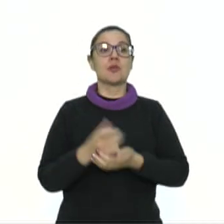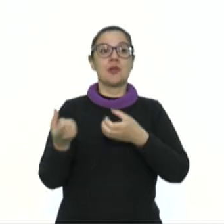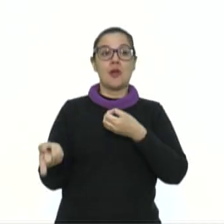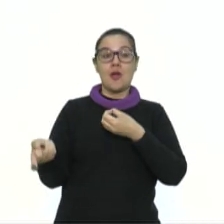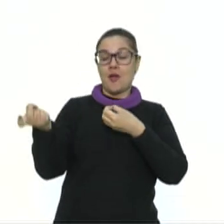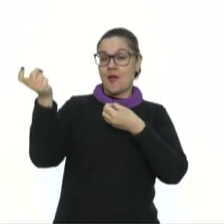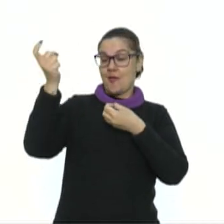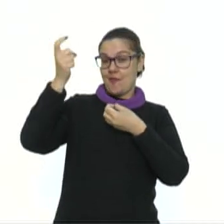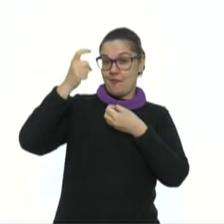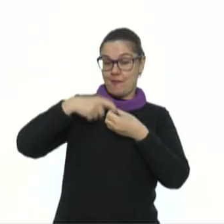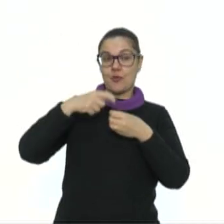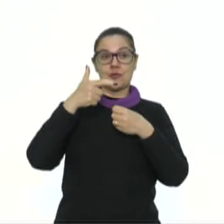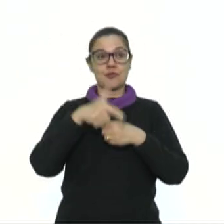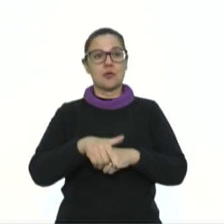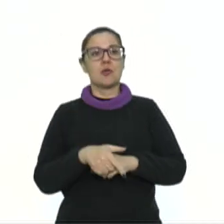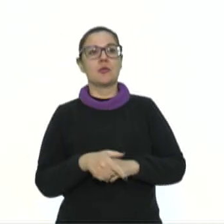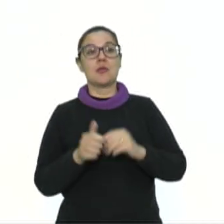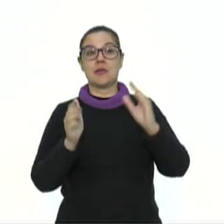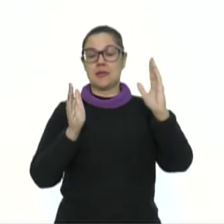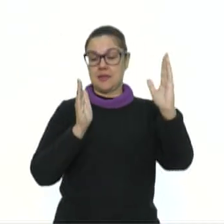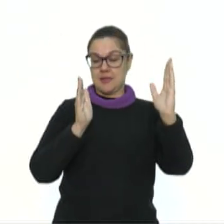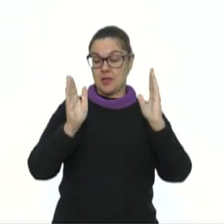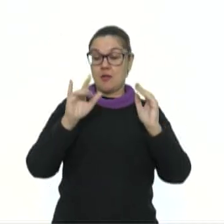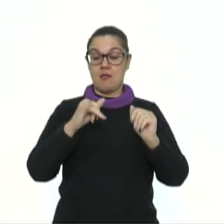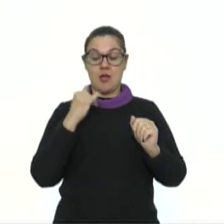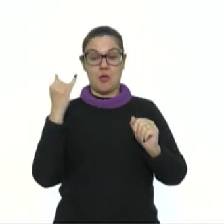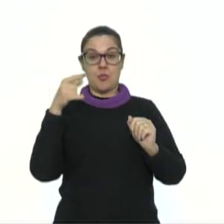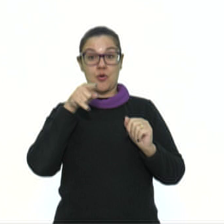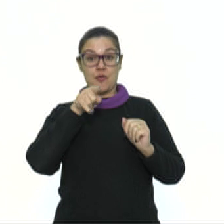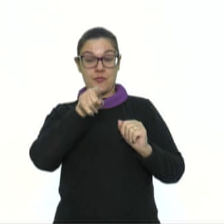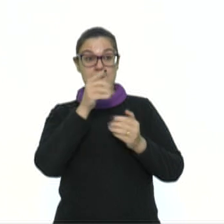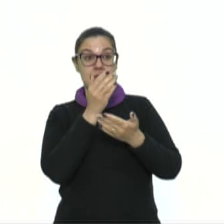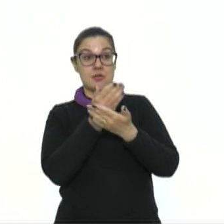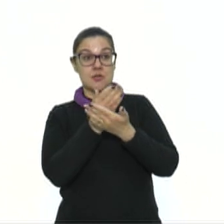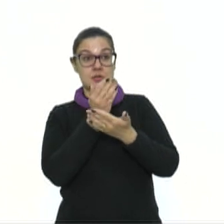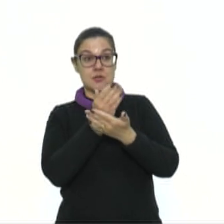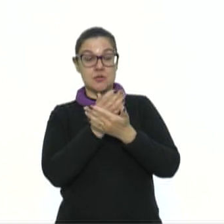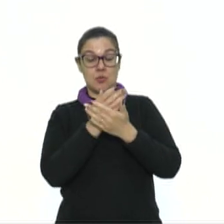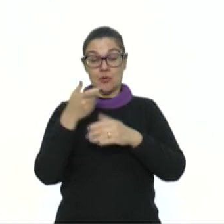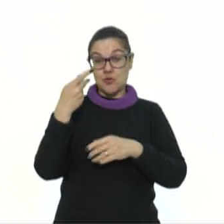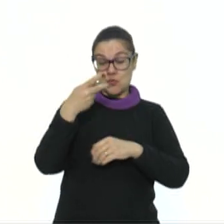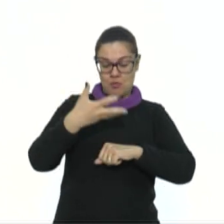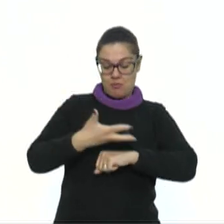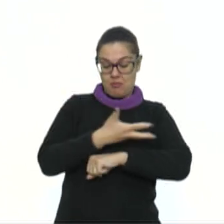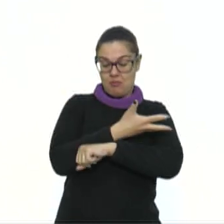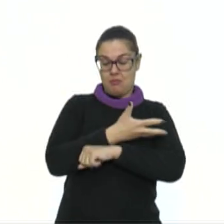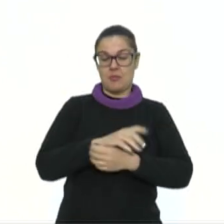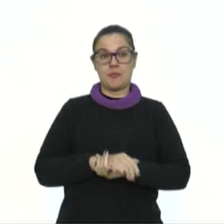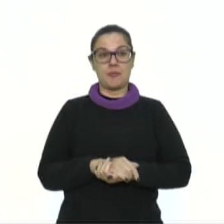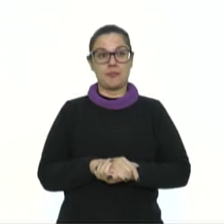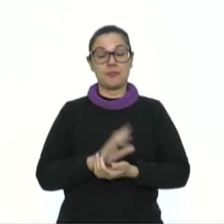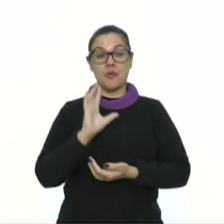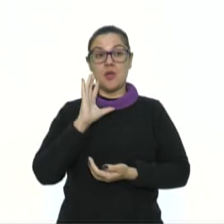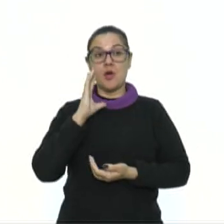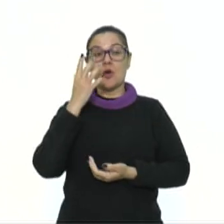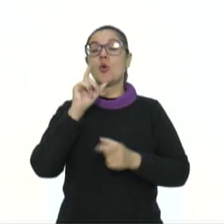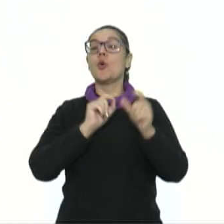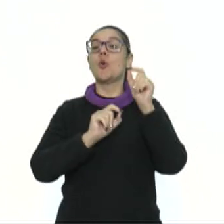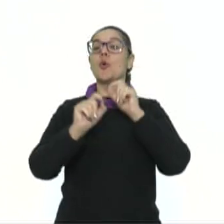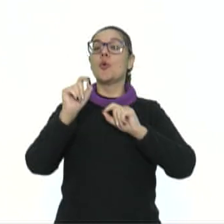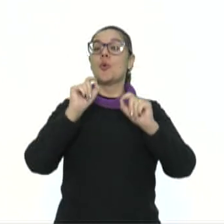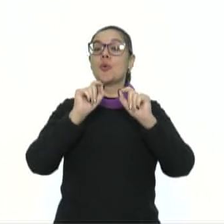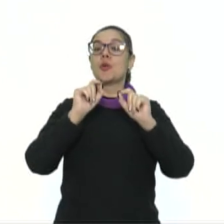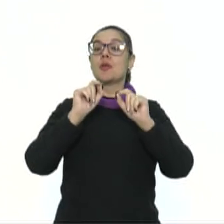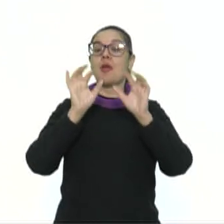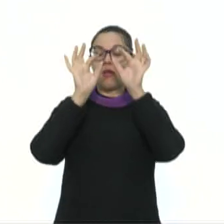volta na nossa discussão, ó. No período é importante que você estude suas emoções. Ocorre